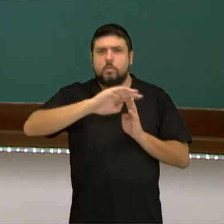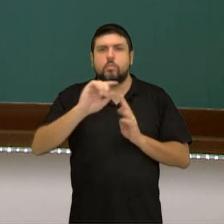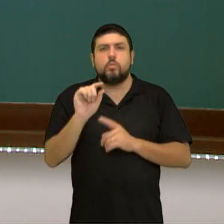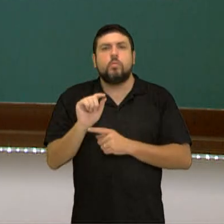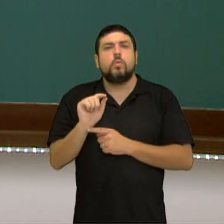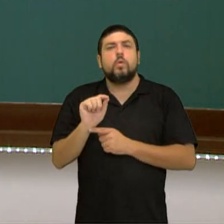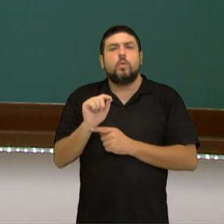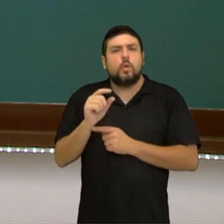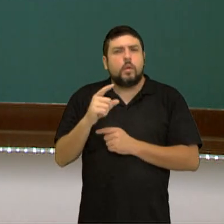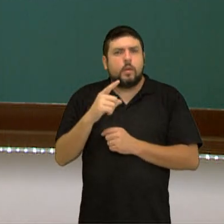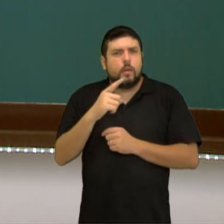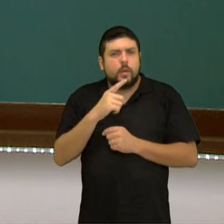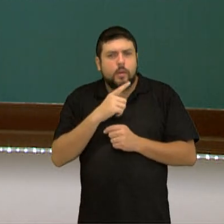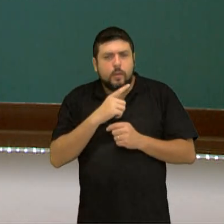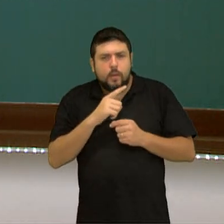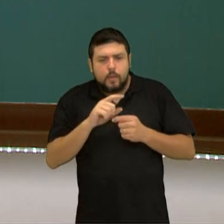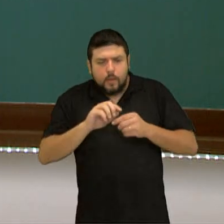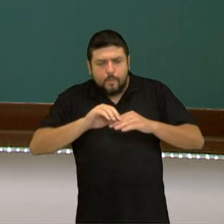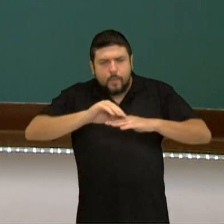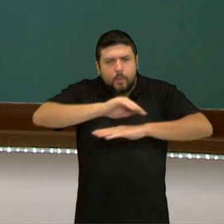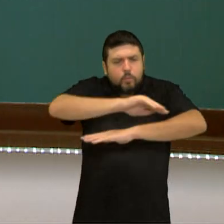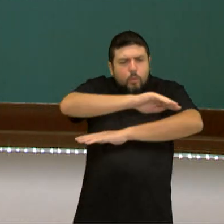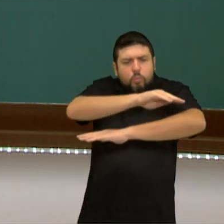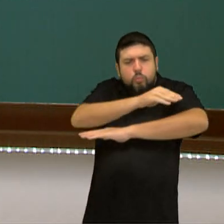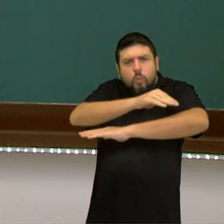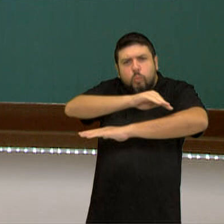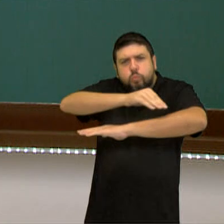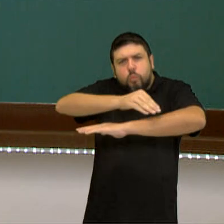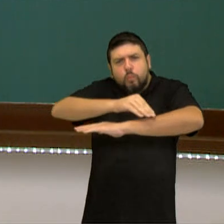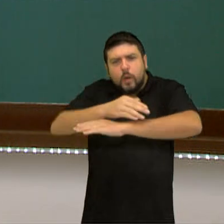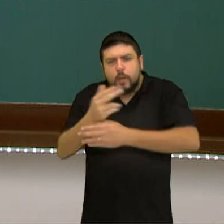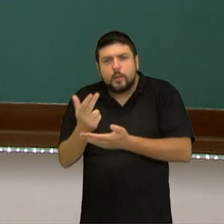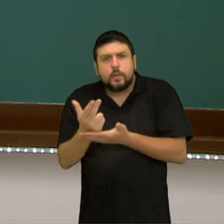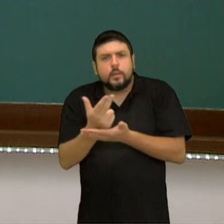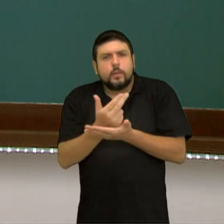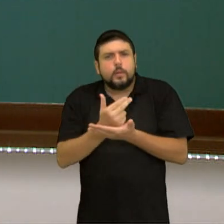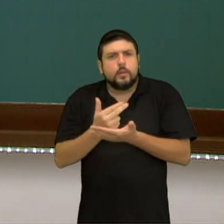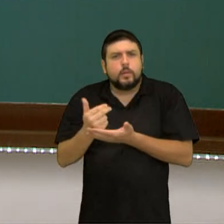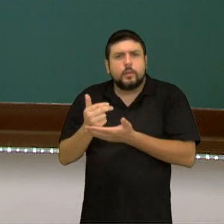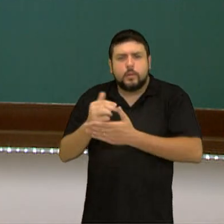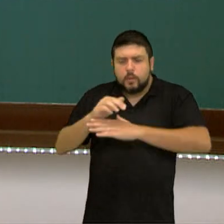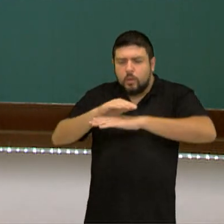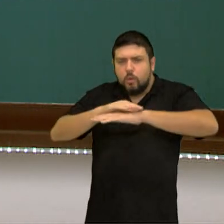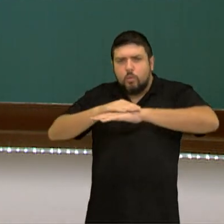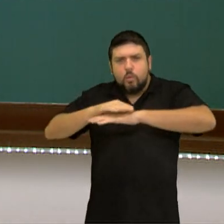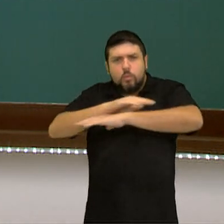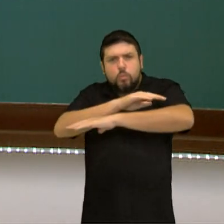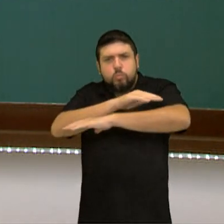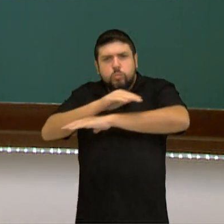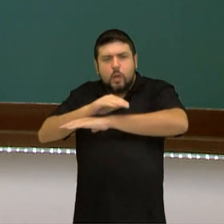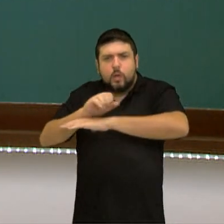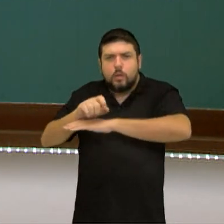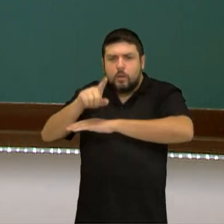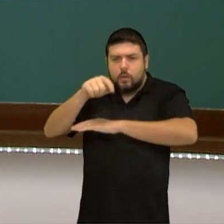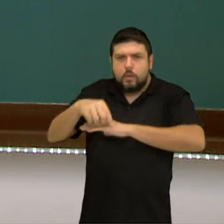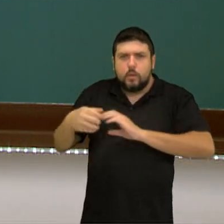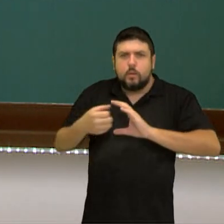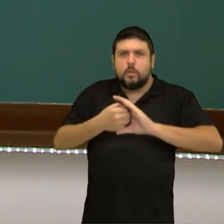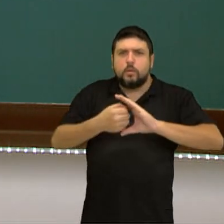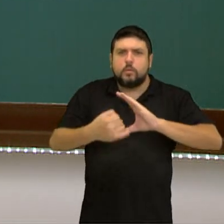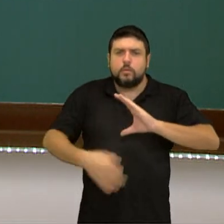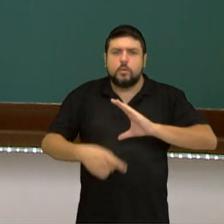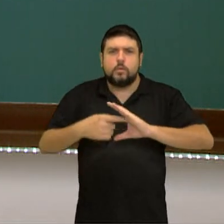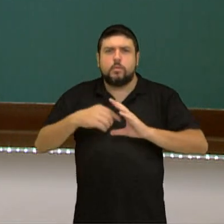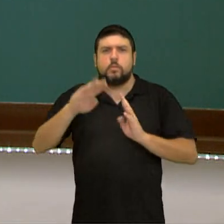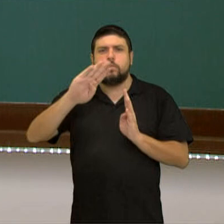muito entrelaçamento, muita curvatura, muito detalhe. Essa é a característica do barroco. No